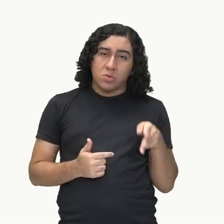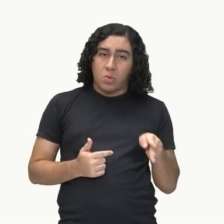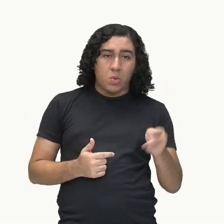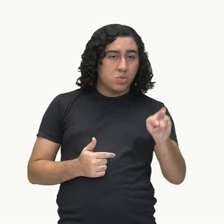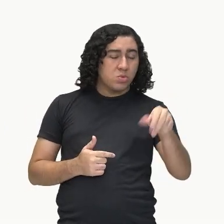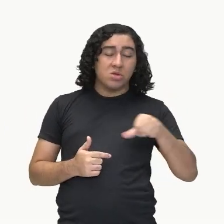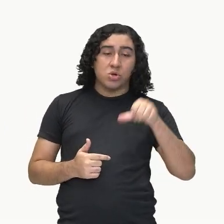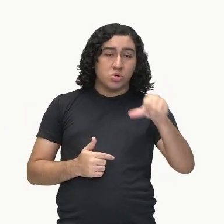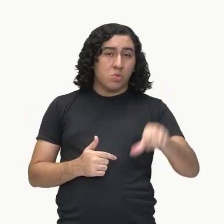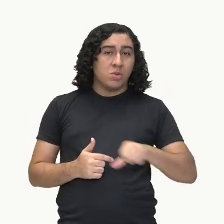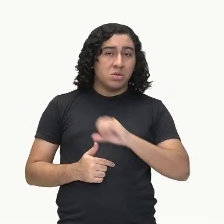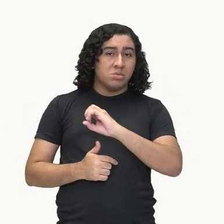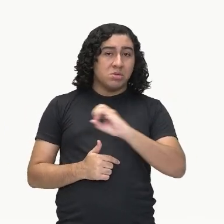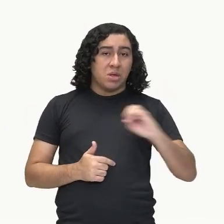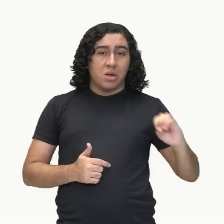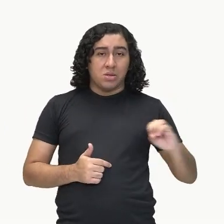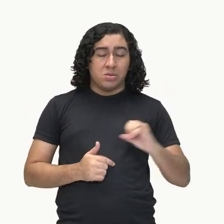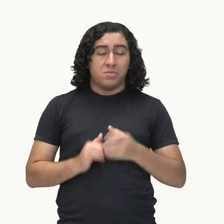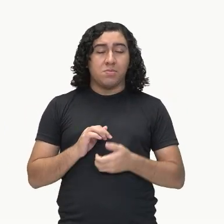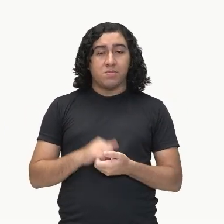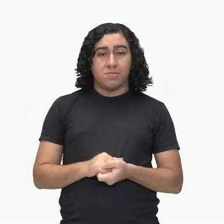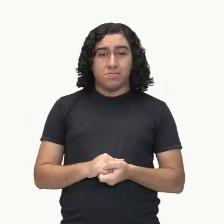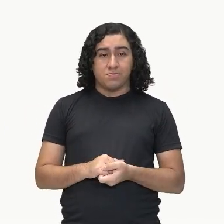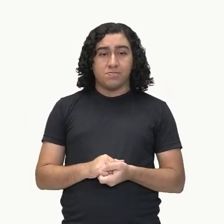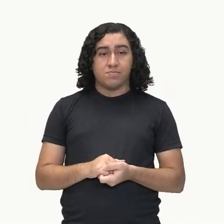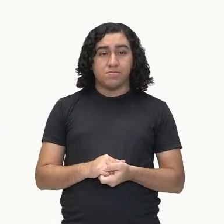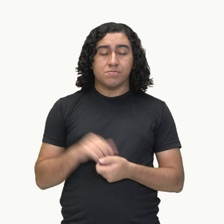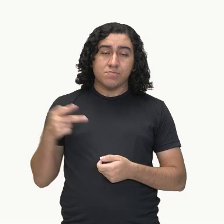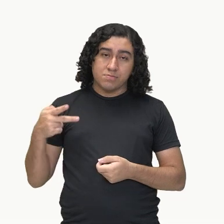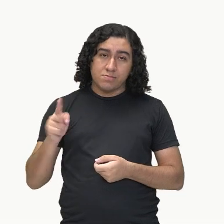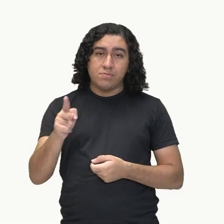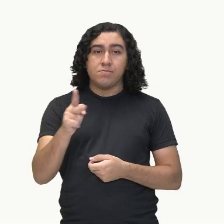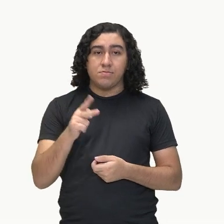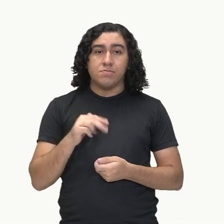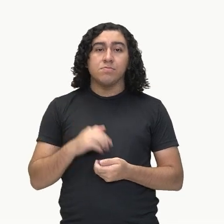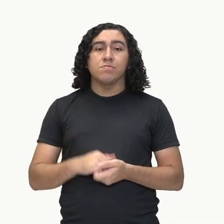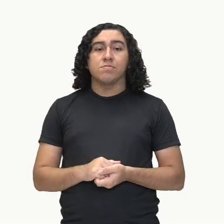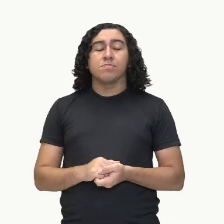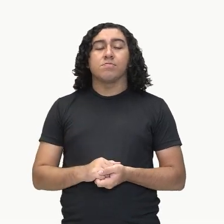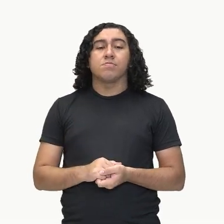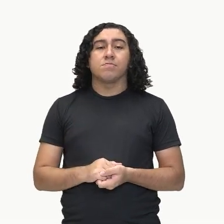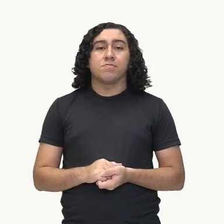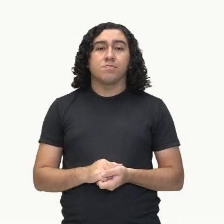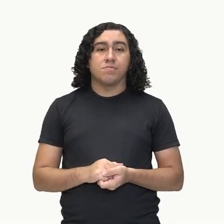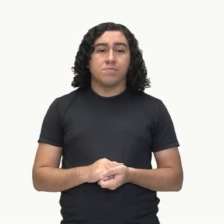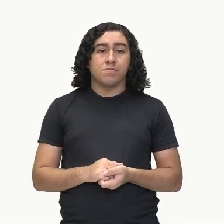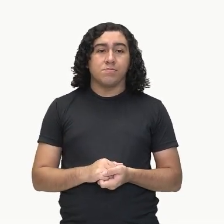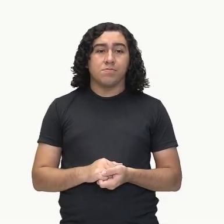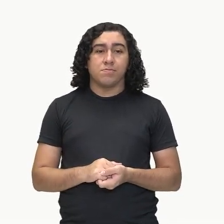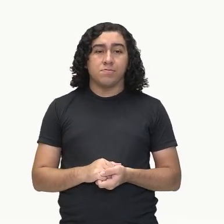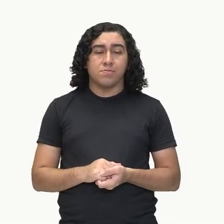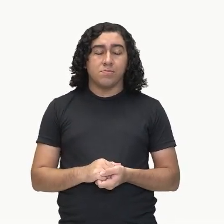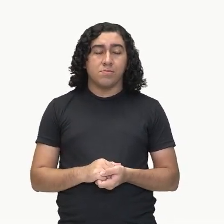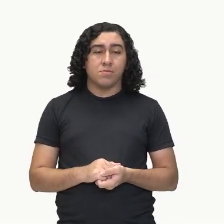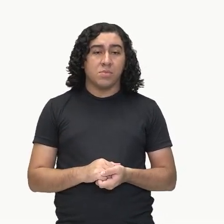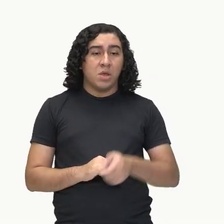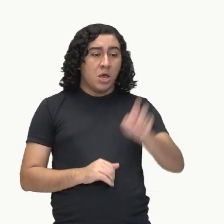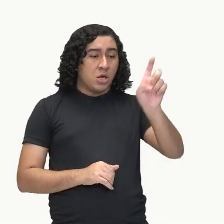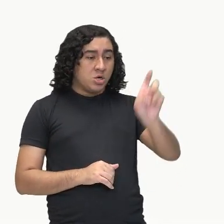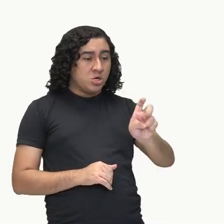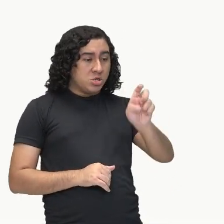inalterado, vai ser repetido. Continuando a caça aos semelhantes, nós temos aqui o